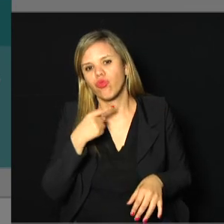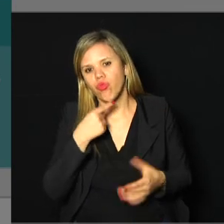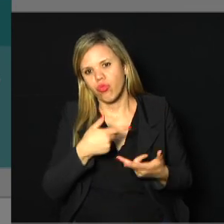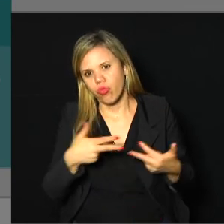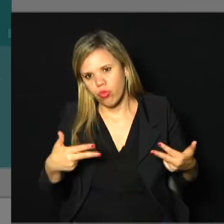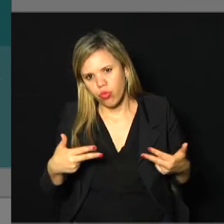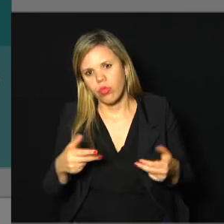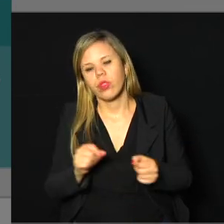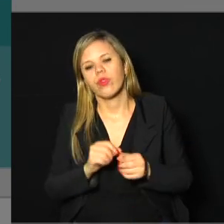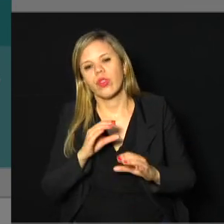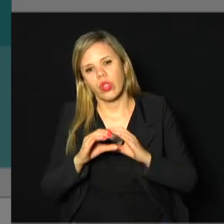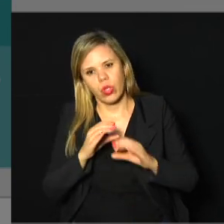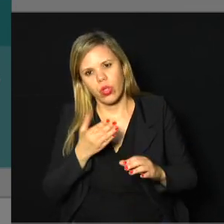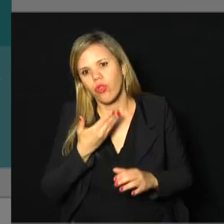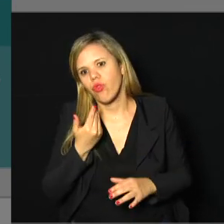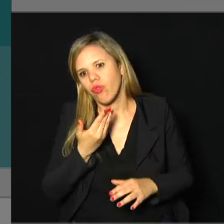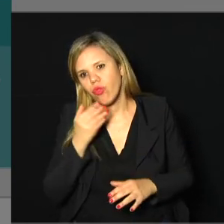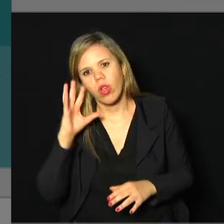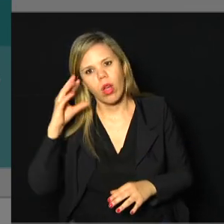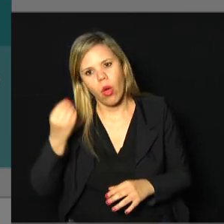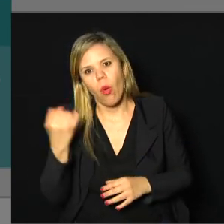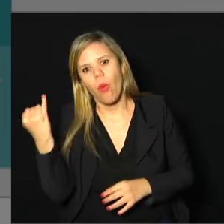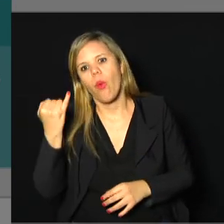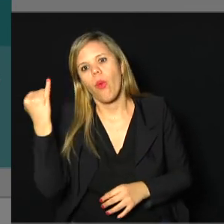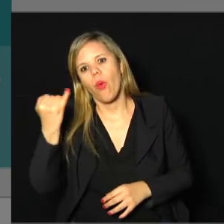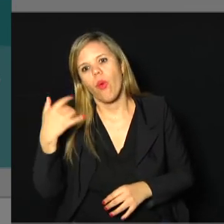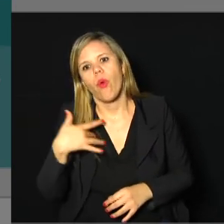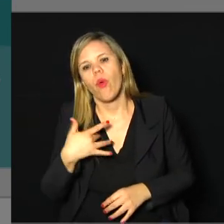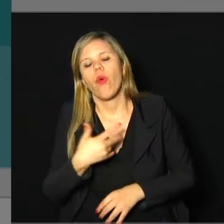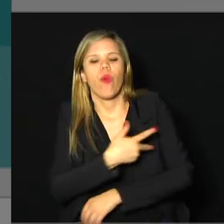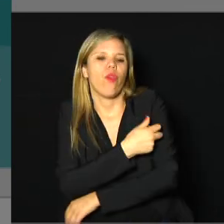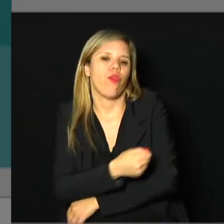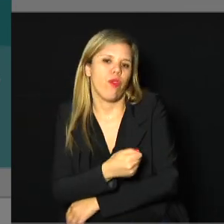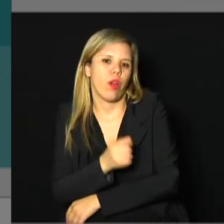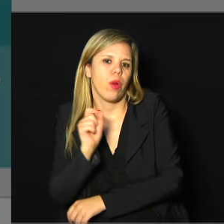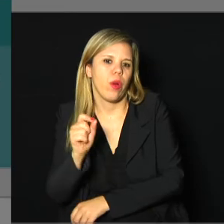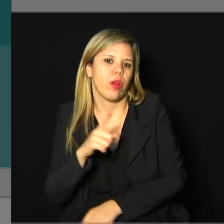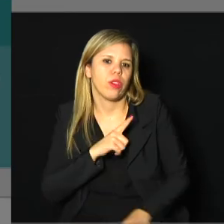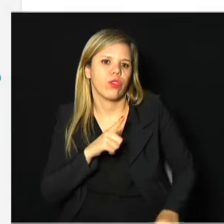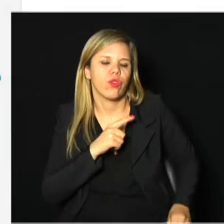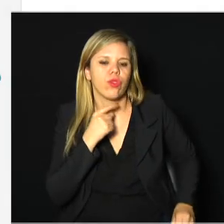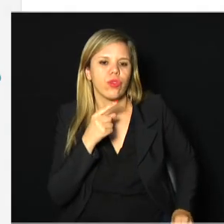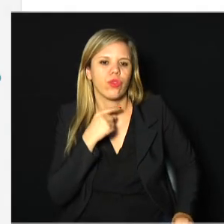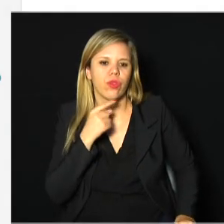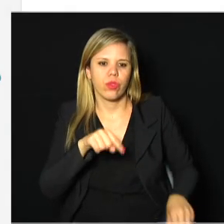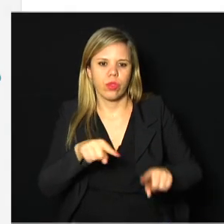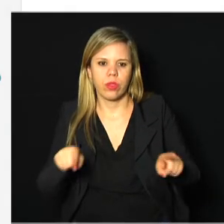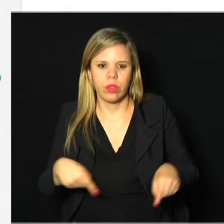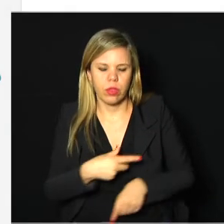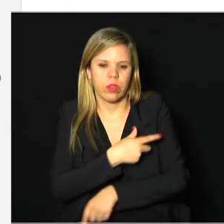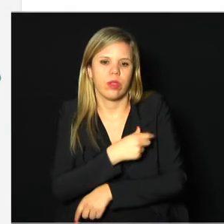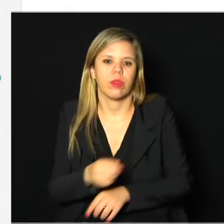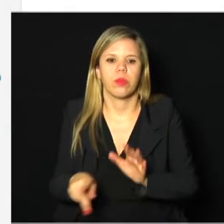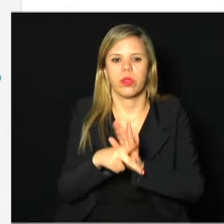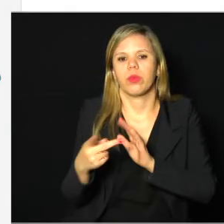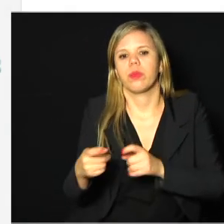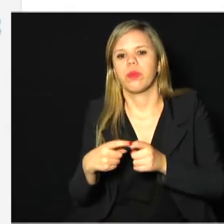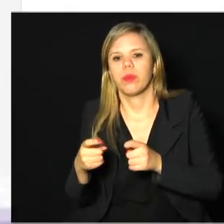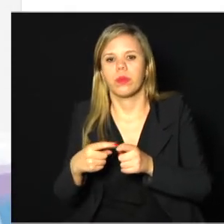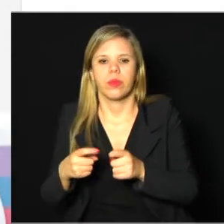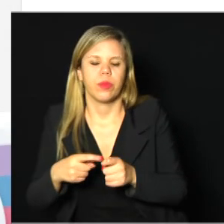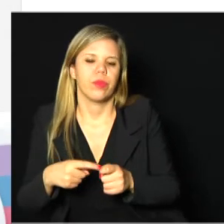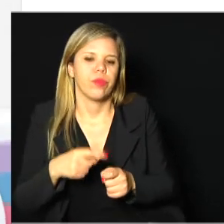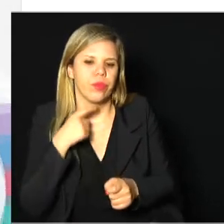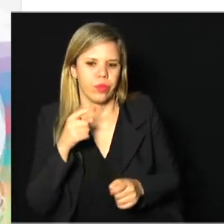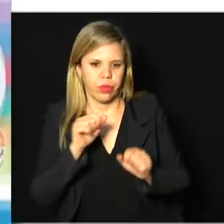tenho várias formas até fáceis de entender a importância da vacina. E quem ainda tiver dúvida na sala de vacina ou com o seu próprio